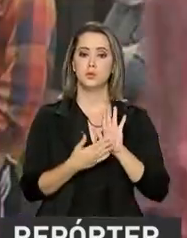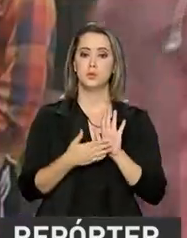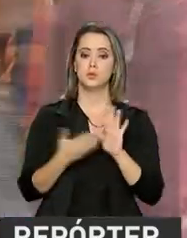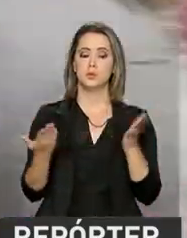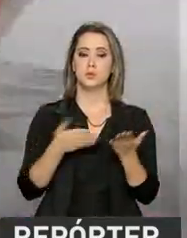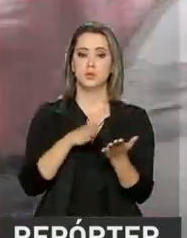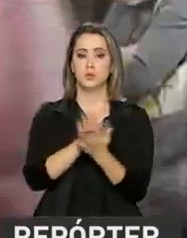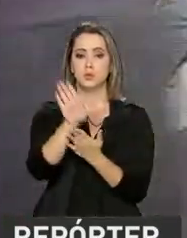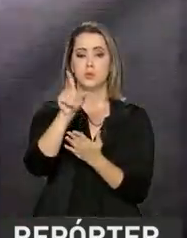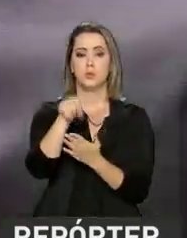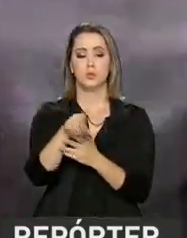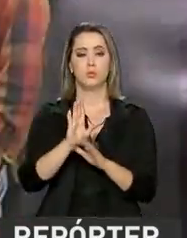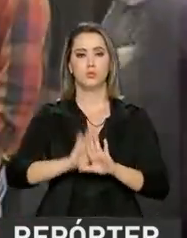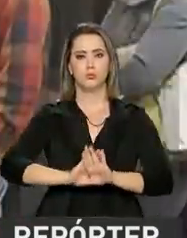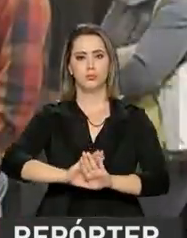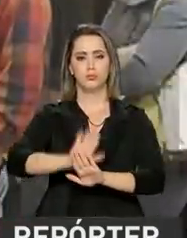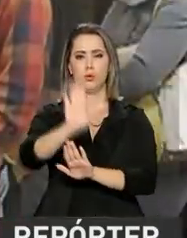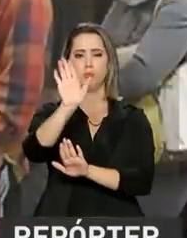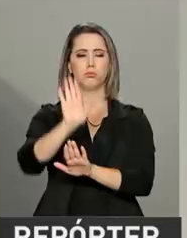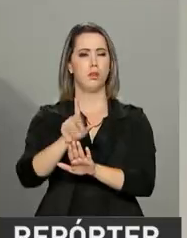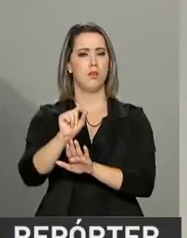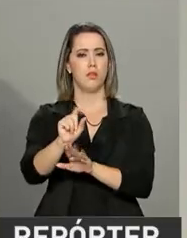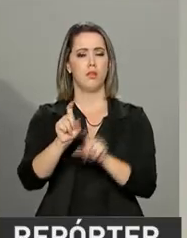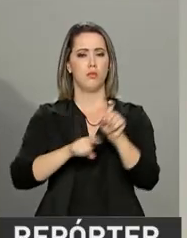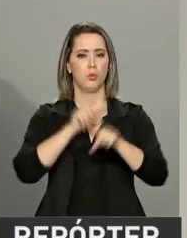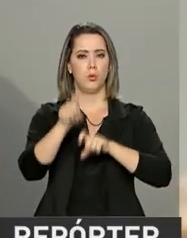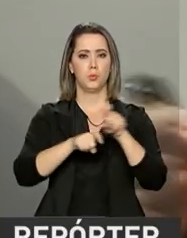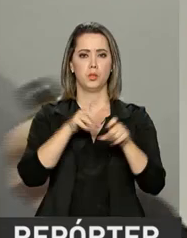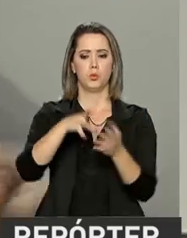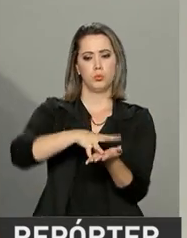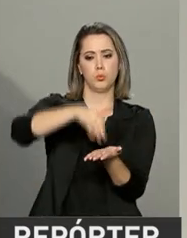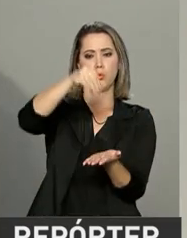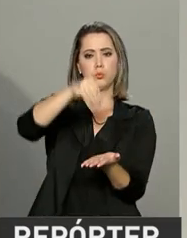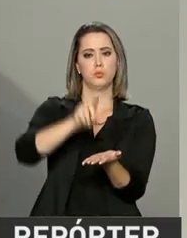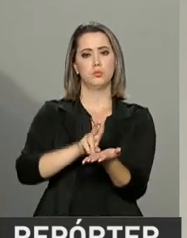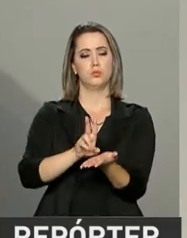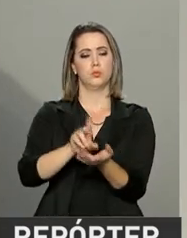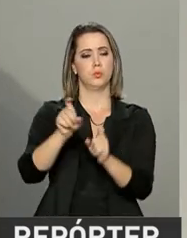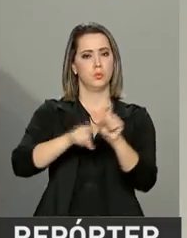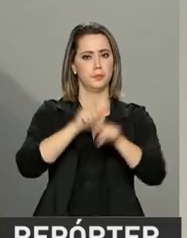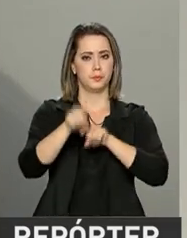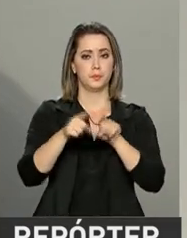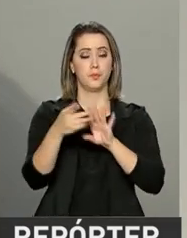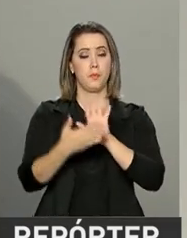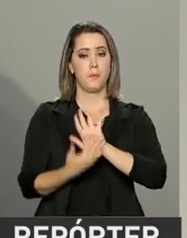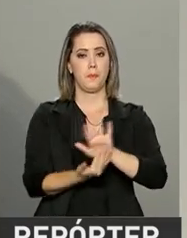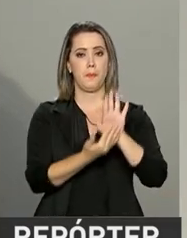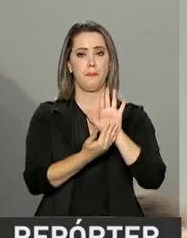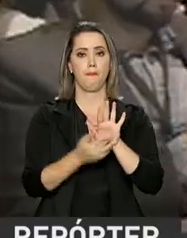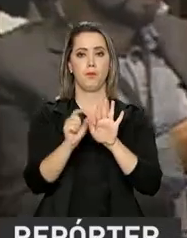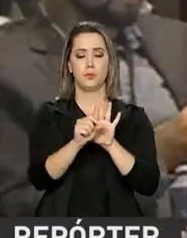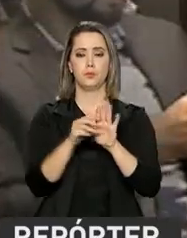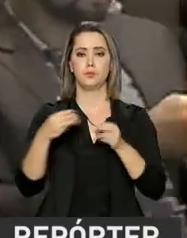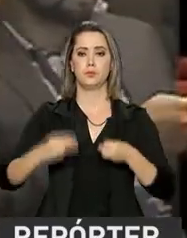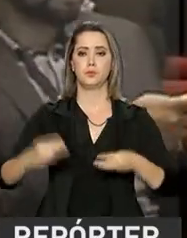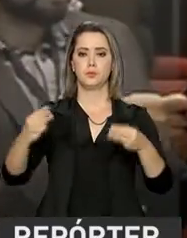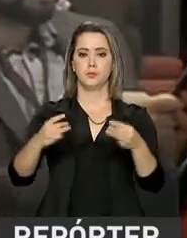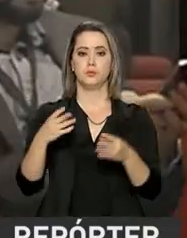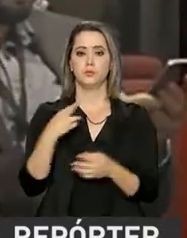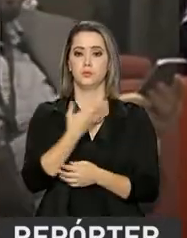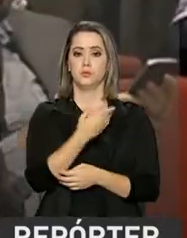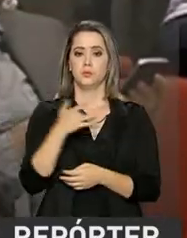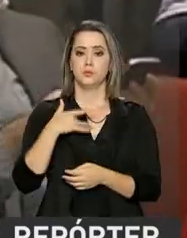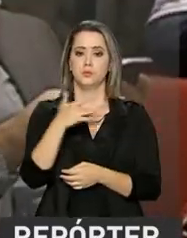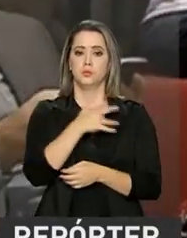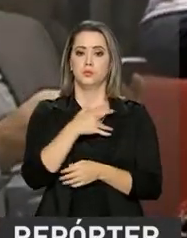digitalização dos prontuários dos pacientes do SUS ações como essa foram apresentadas pelo Ministro Ricardo Barros no encontro dados